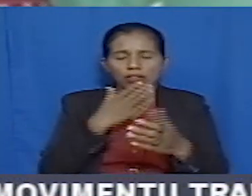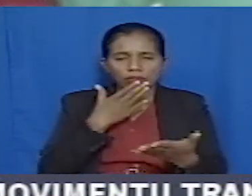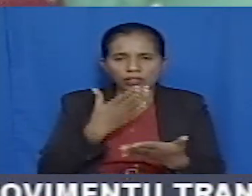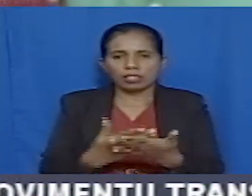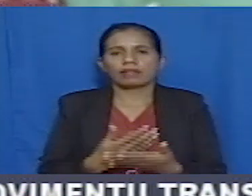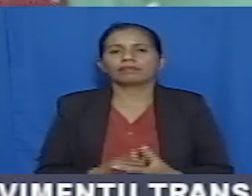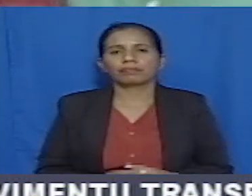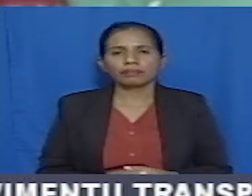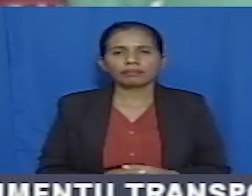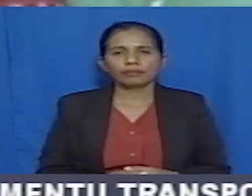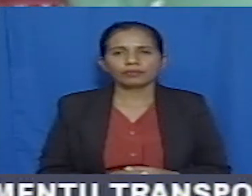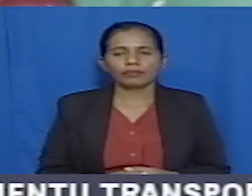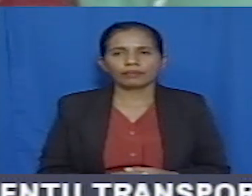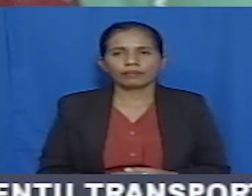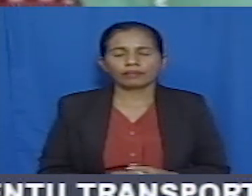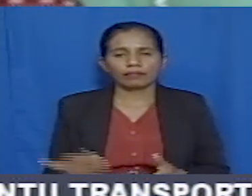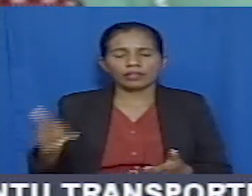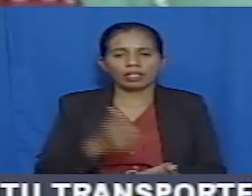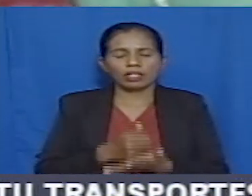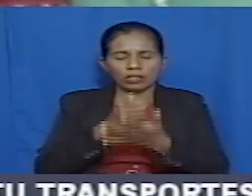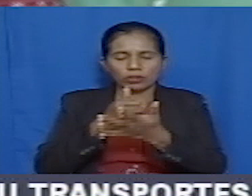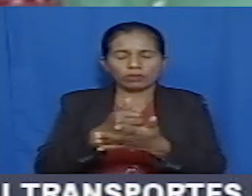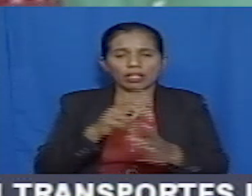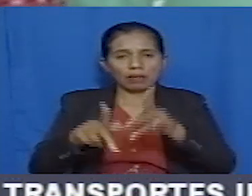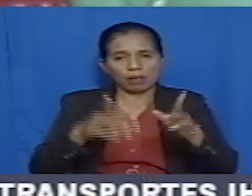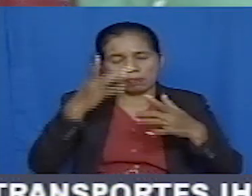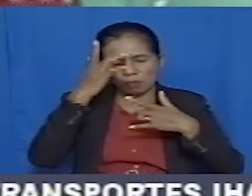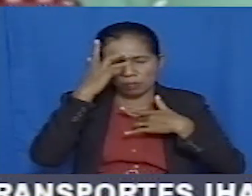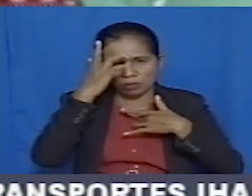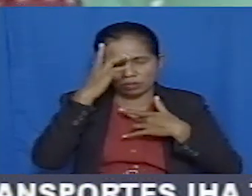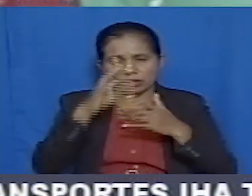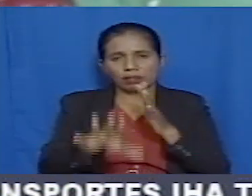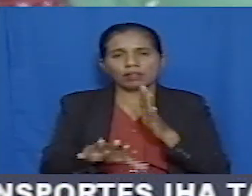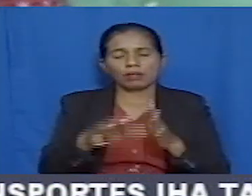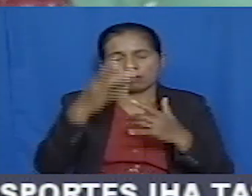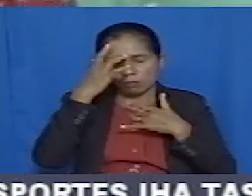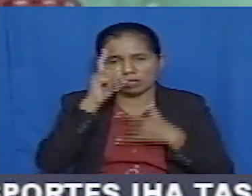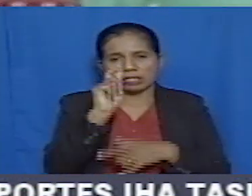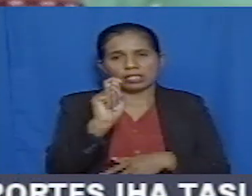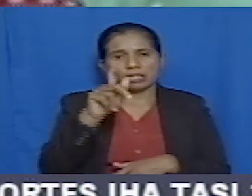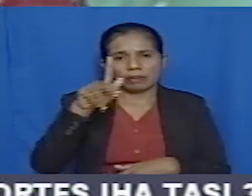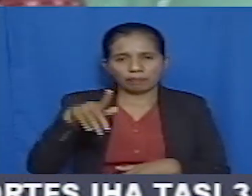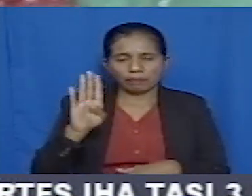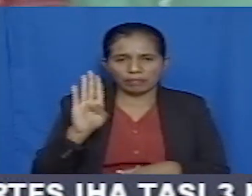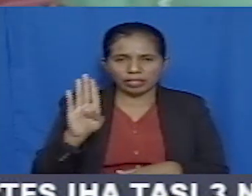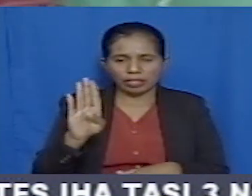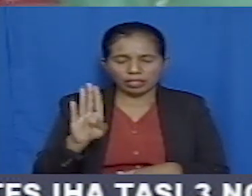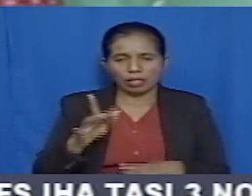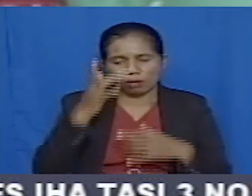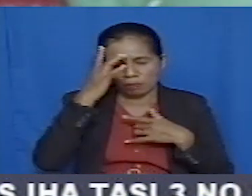dia. Será tratamos pacientes, será nebe retamoras tuberculose,